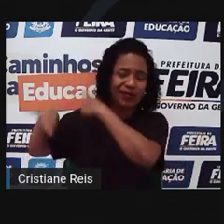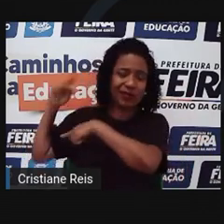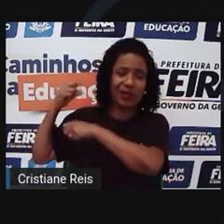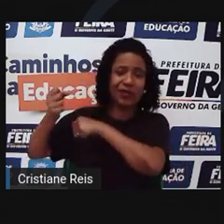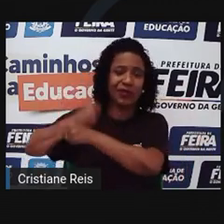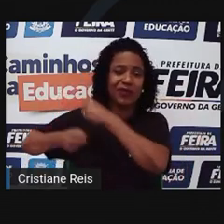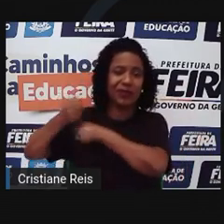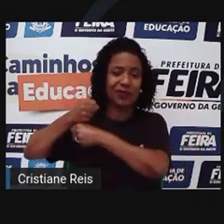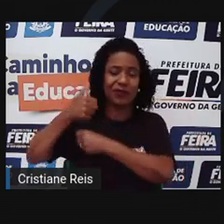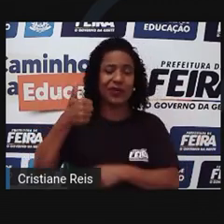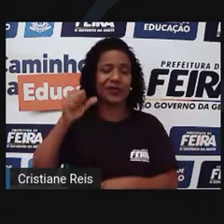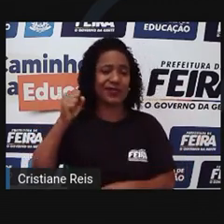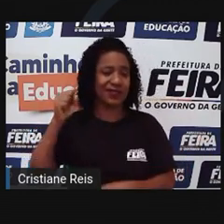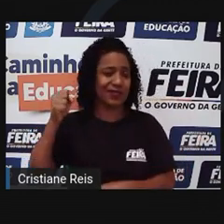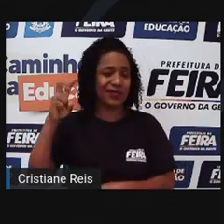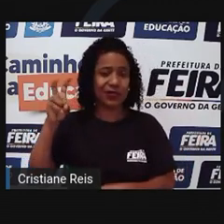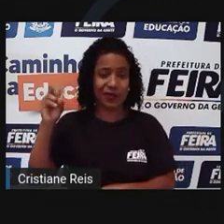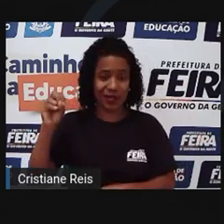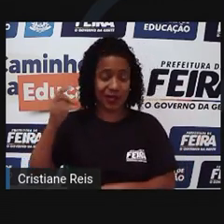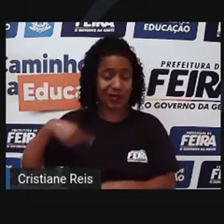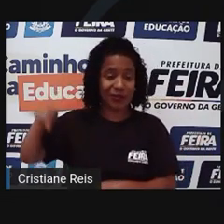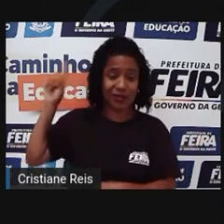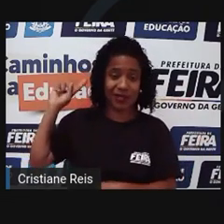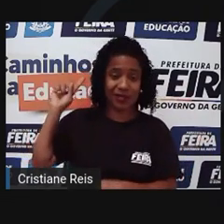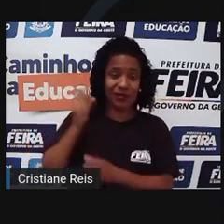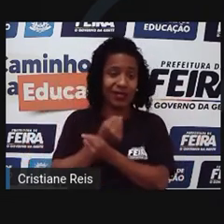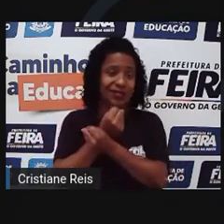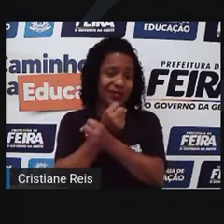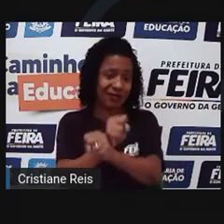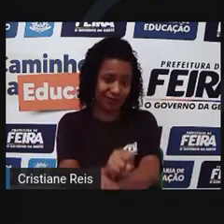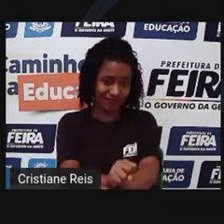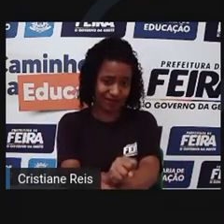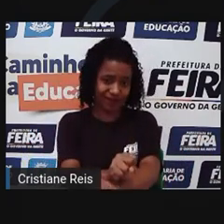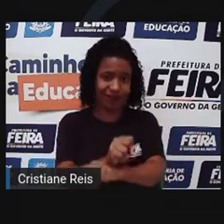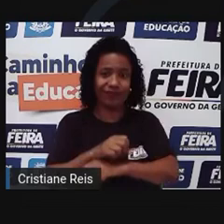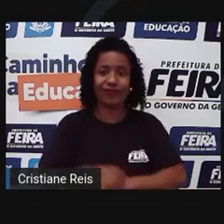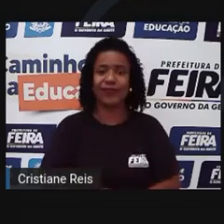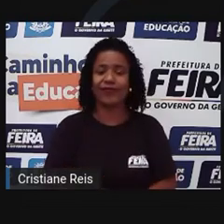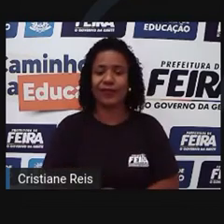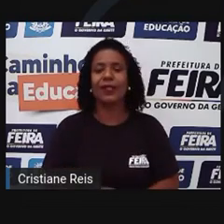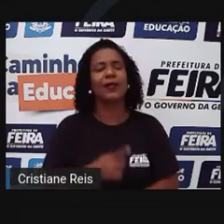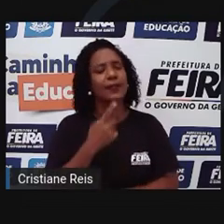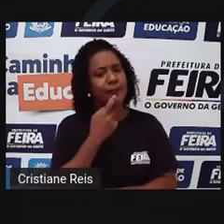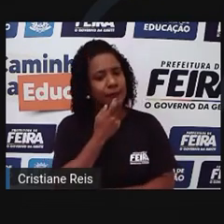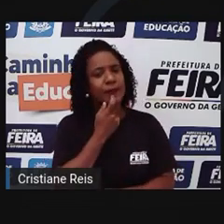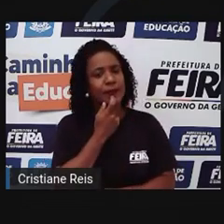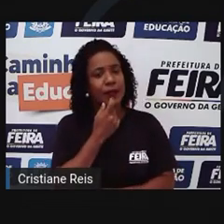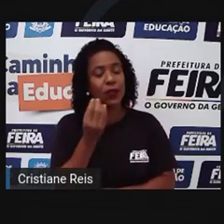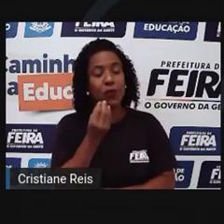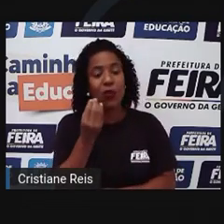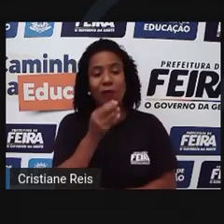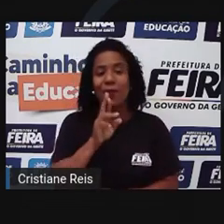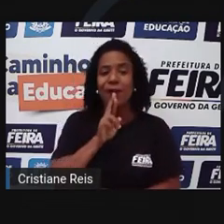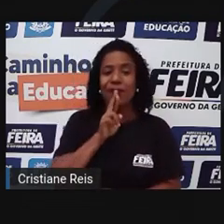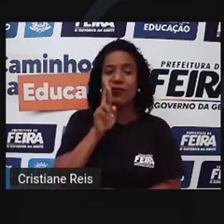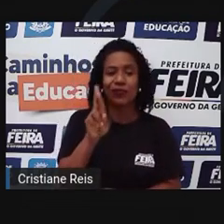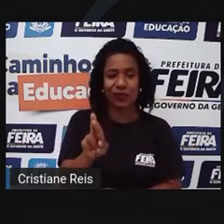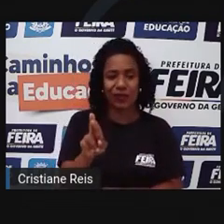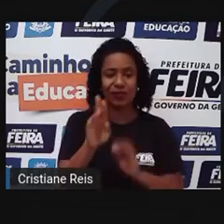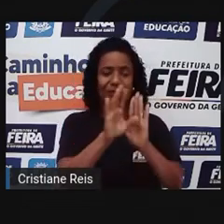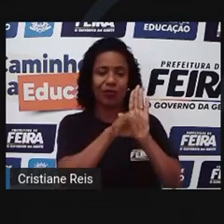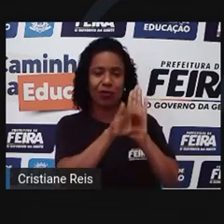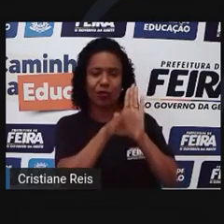1850, que vem desde a escravidão. Bem, acho que a primeira coisa para responder essa pergunta é entender, né, o